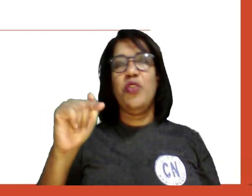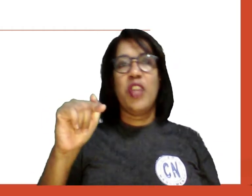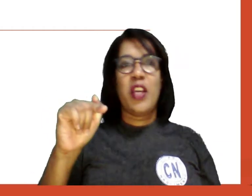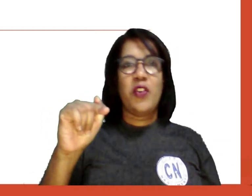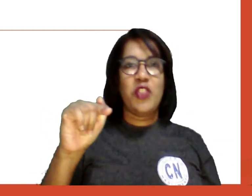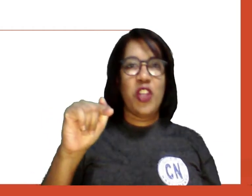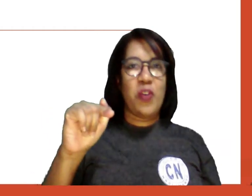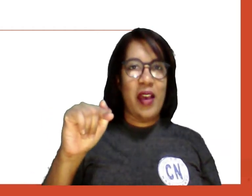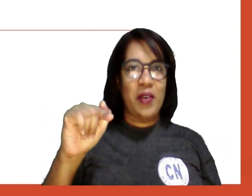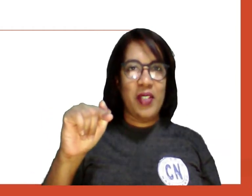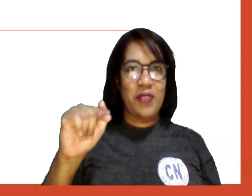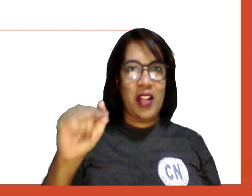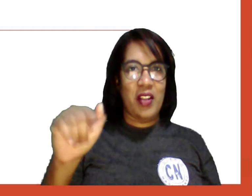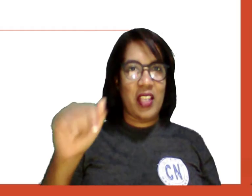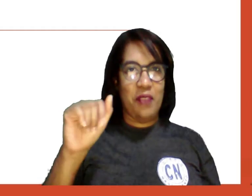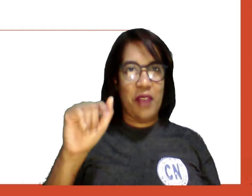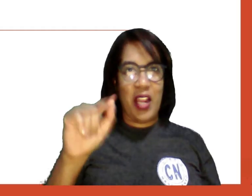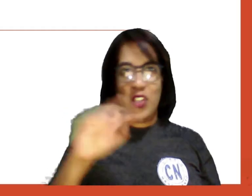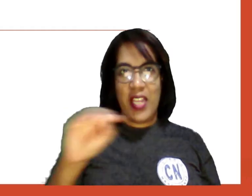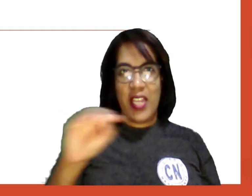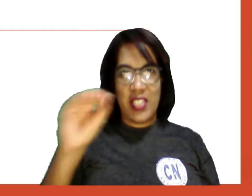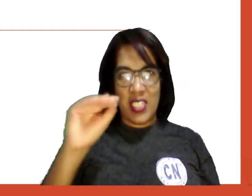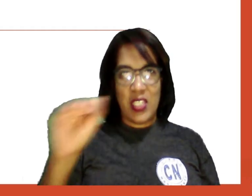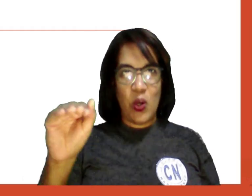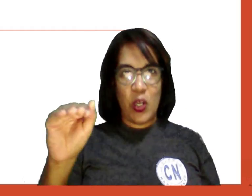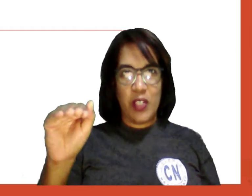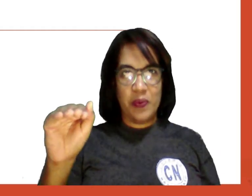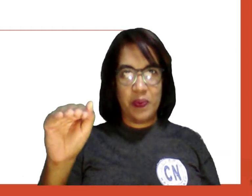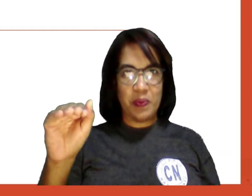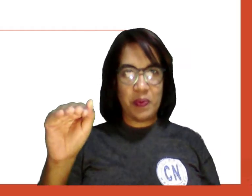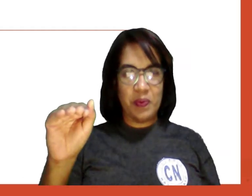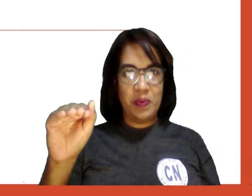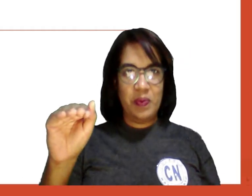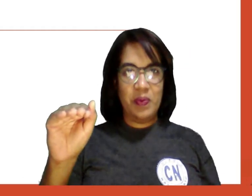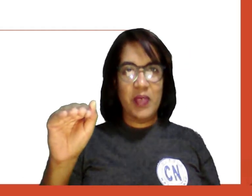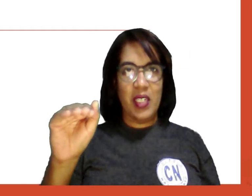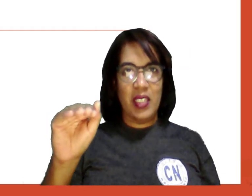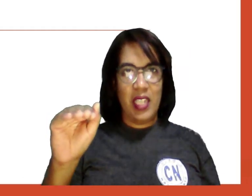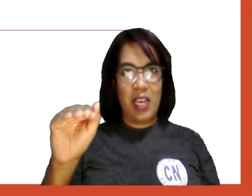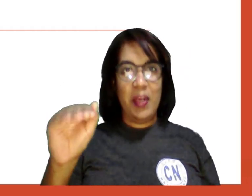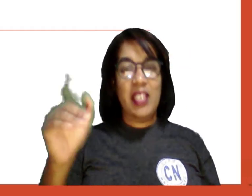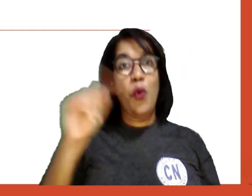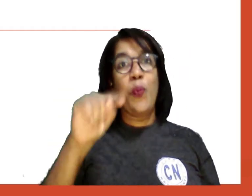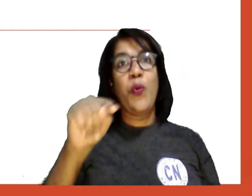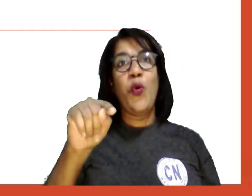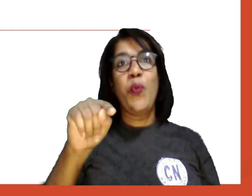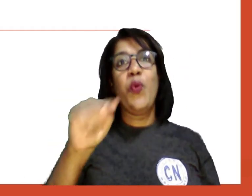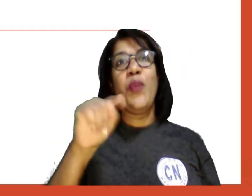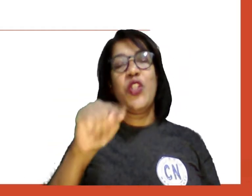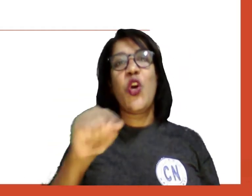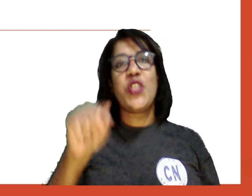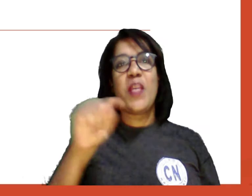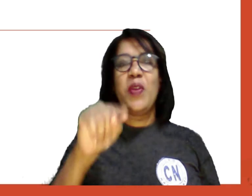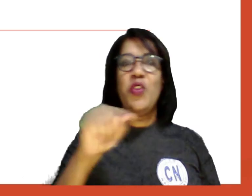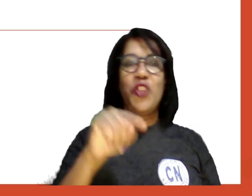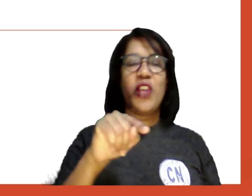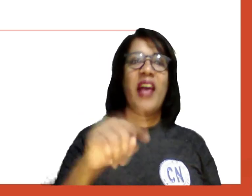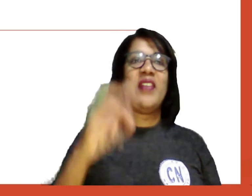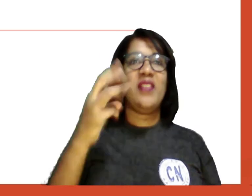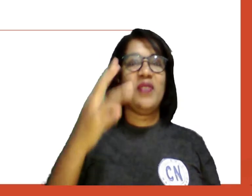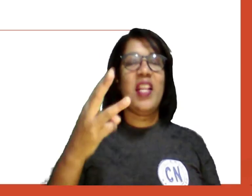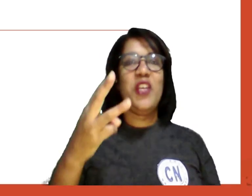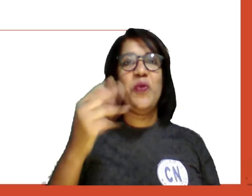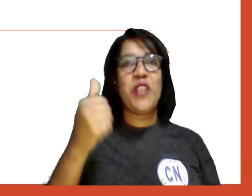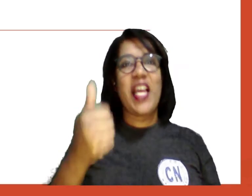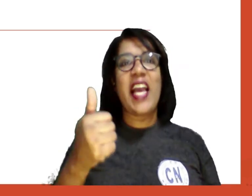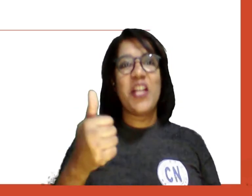aquele filme do Jim Carrey, falando que ele fala a sua verdade, sim, senhor. Lembra? E tem o Mentiroso também do Jim